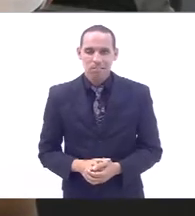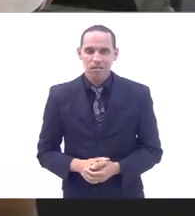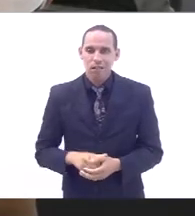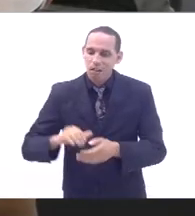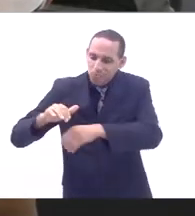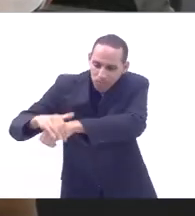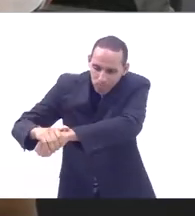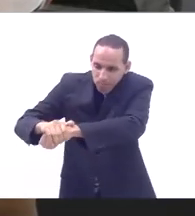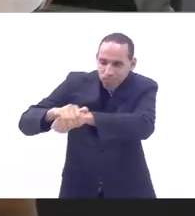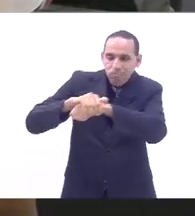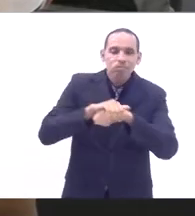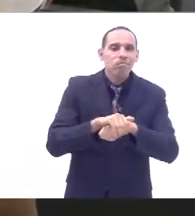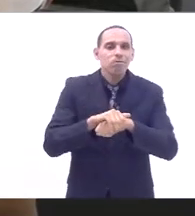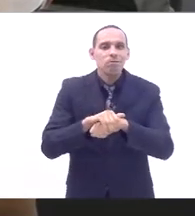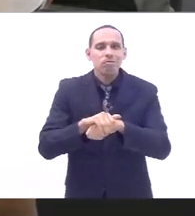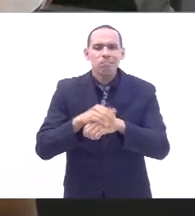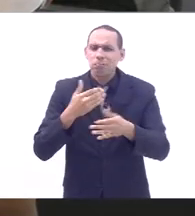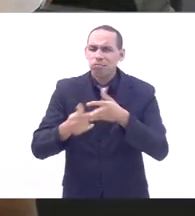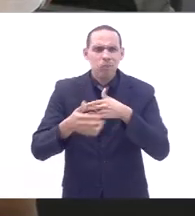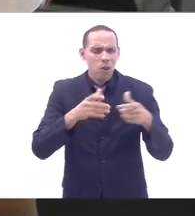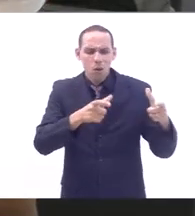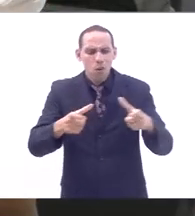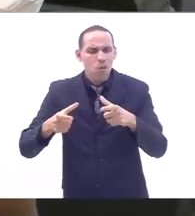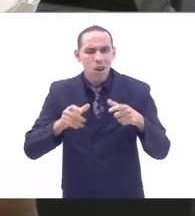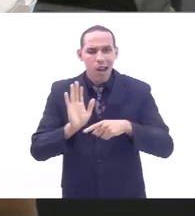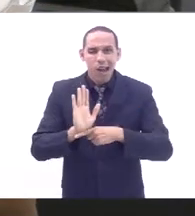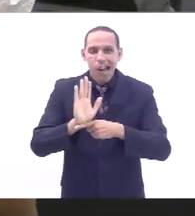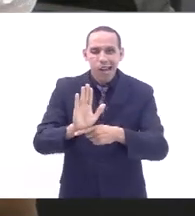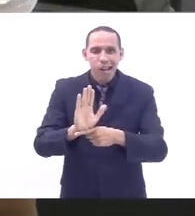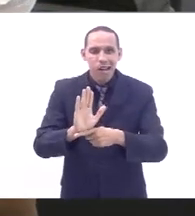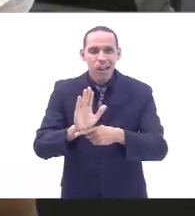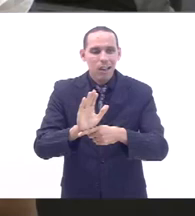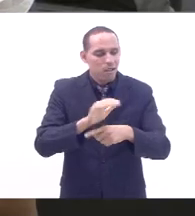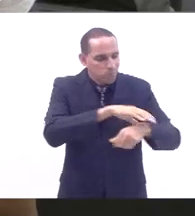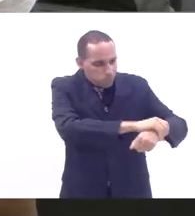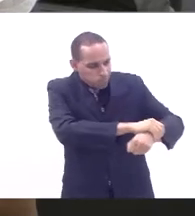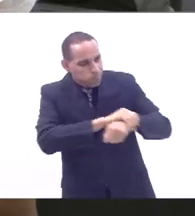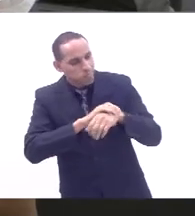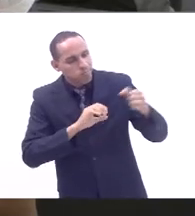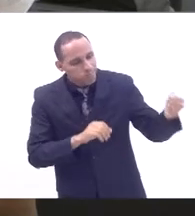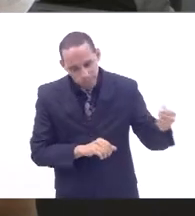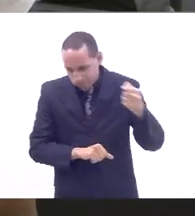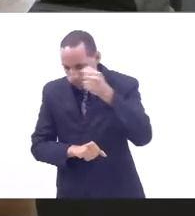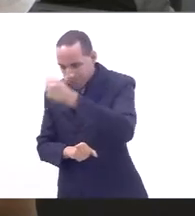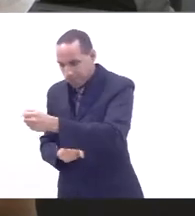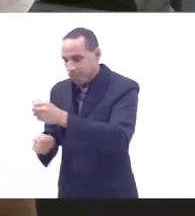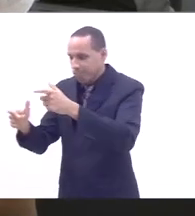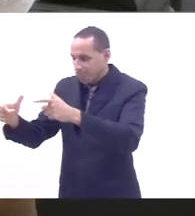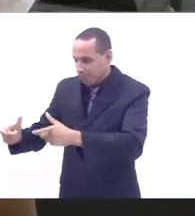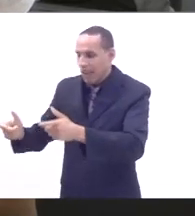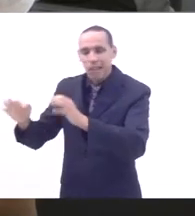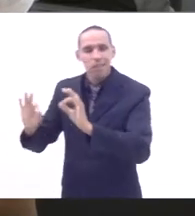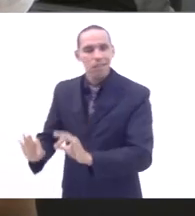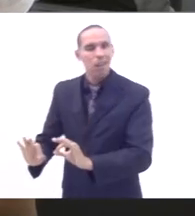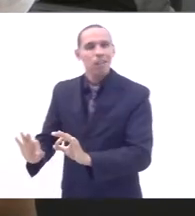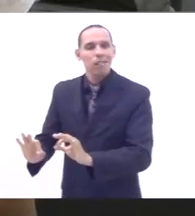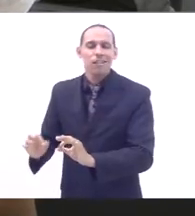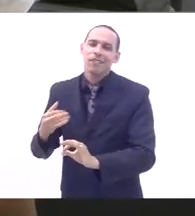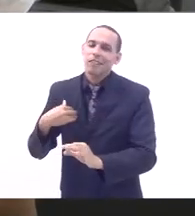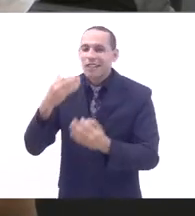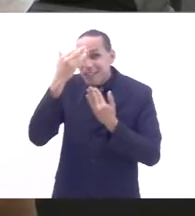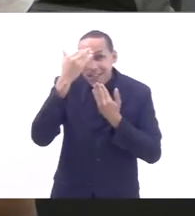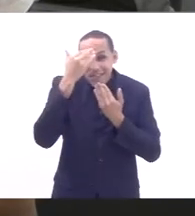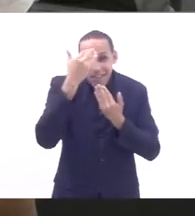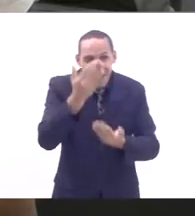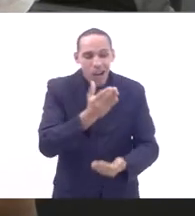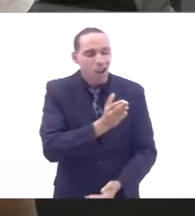vá pegar ela pelo braço, onde ela estiver, e vai colocar onde ela tem que estar. Então, aqui é o meu agradecimento mesmo do